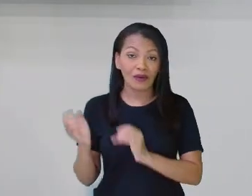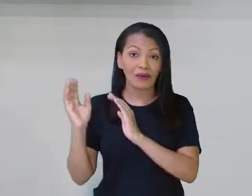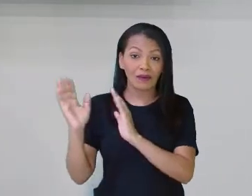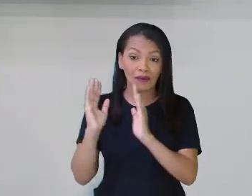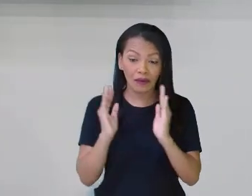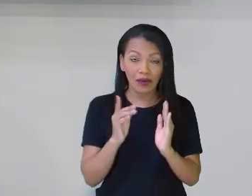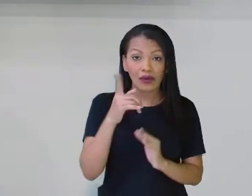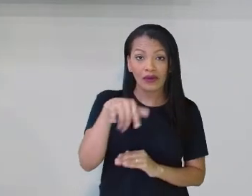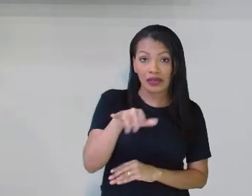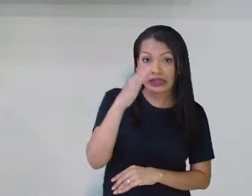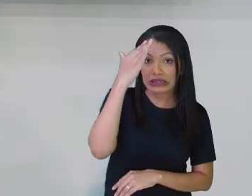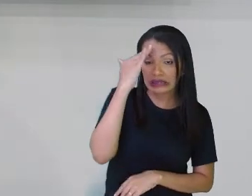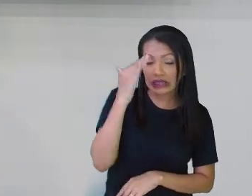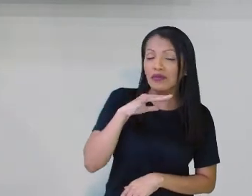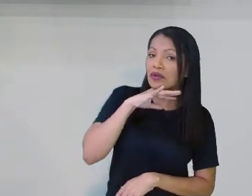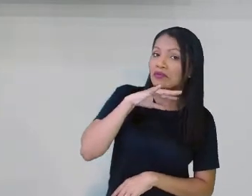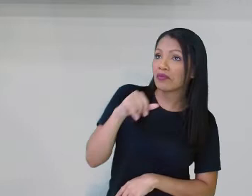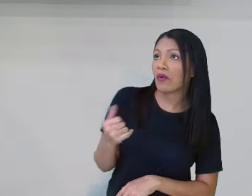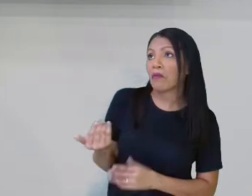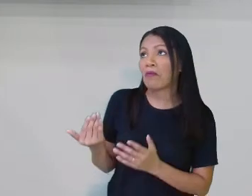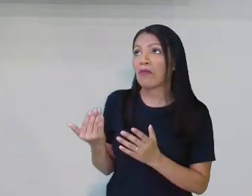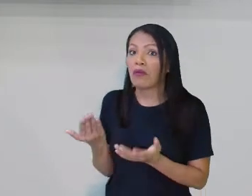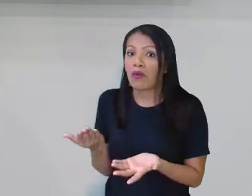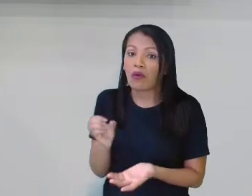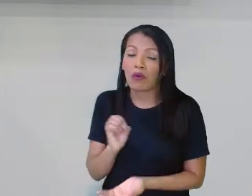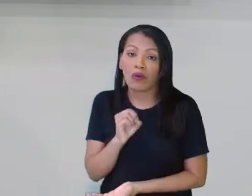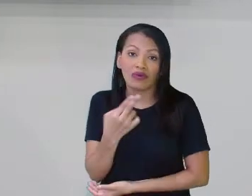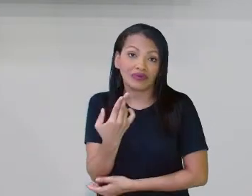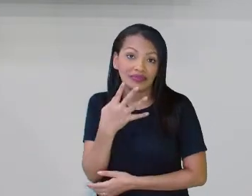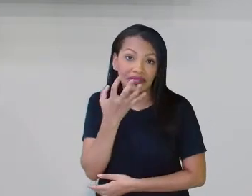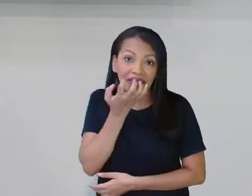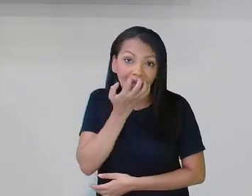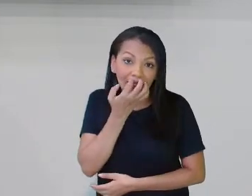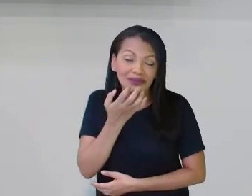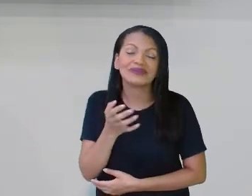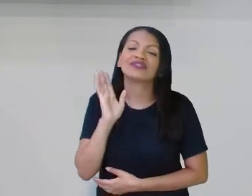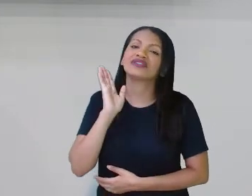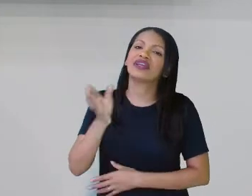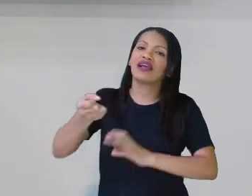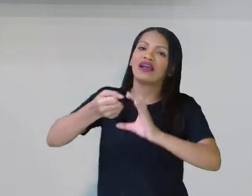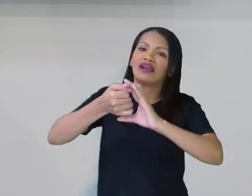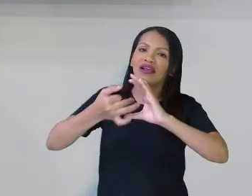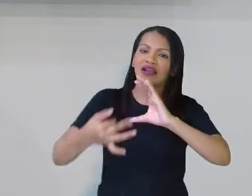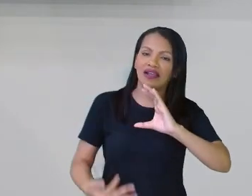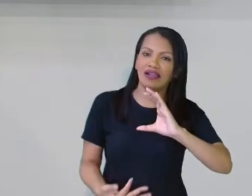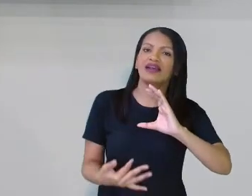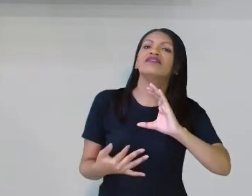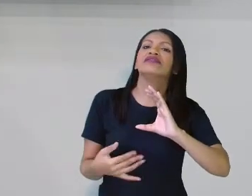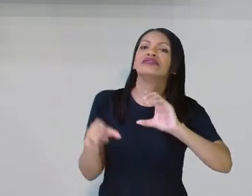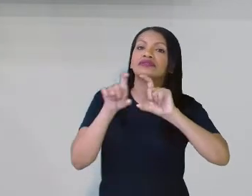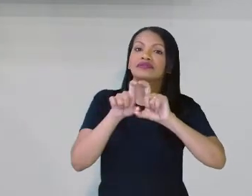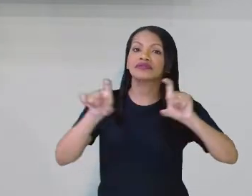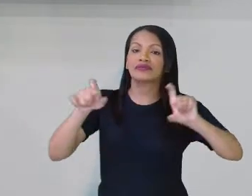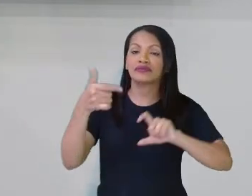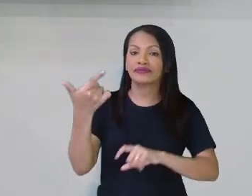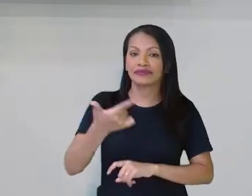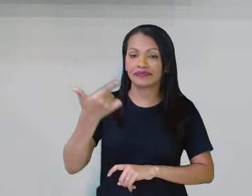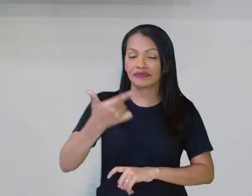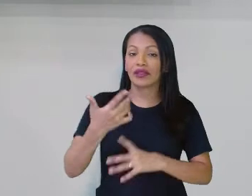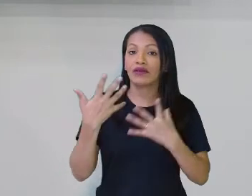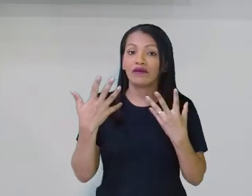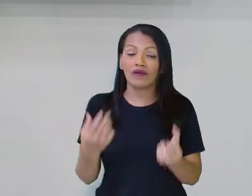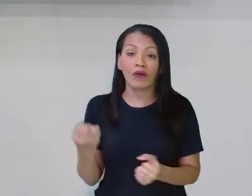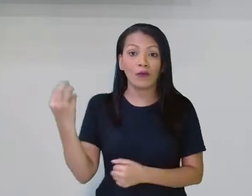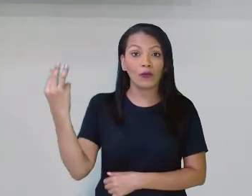quem sabe a gente vai falar de leão ou até de cachorro. Então, a gente já falou das características físicas do segundo parágrafo e aí a gente vai